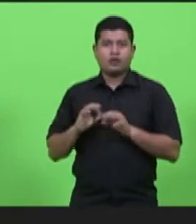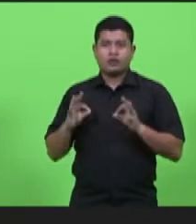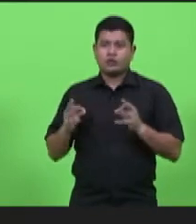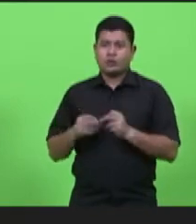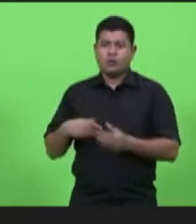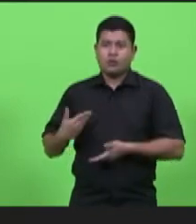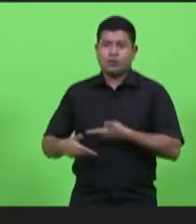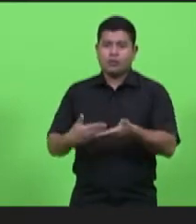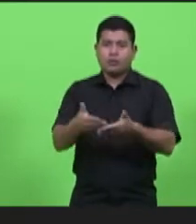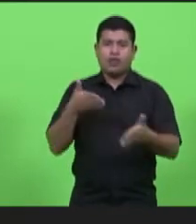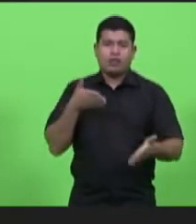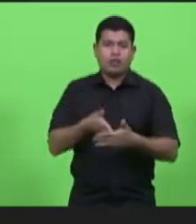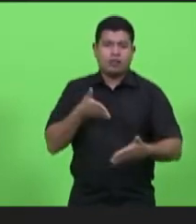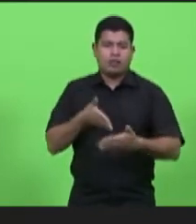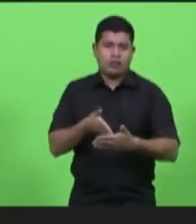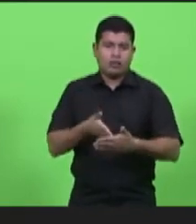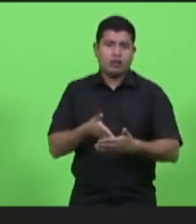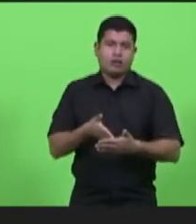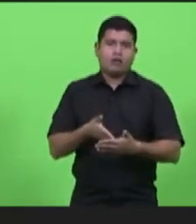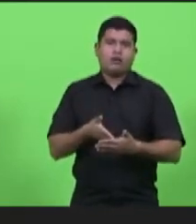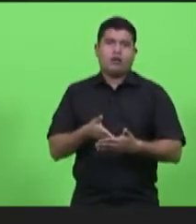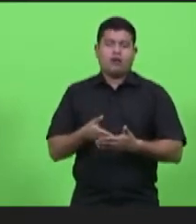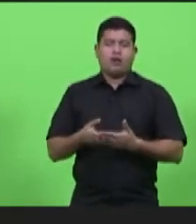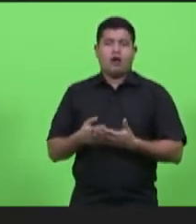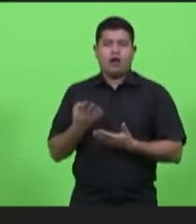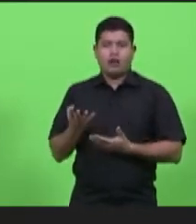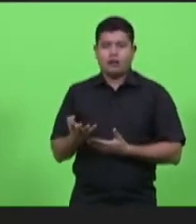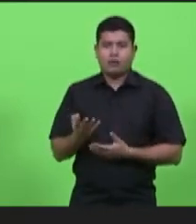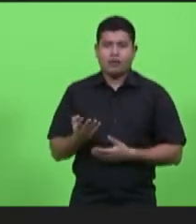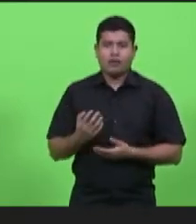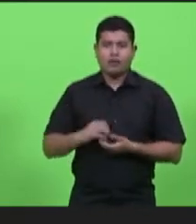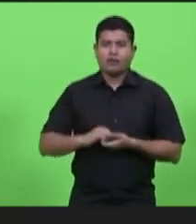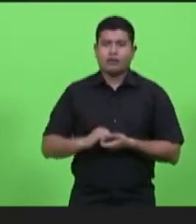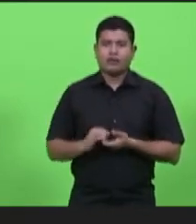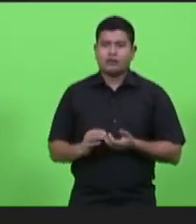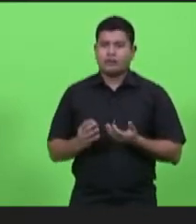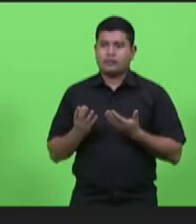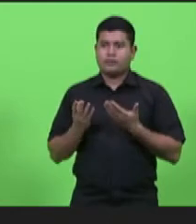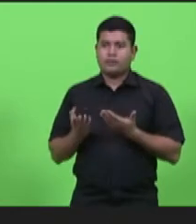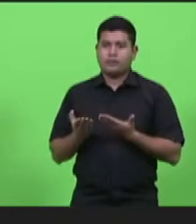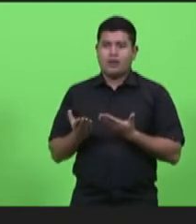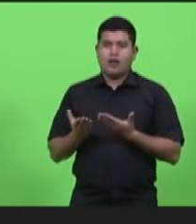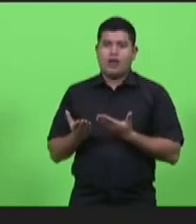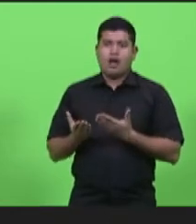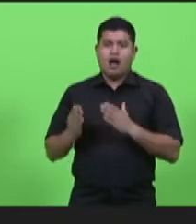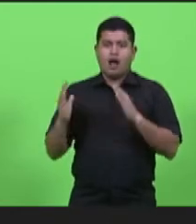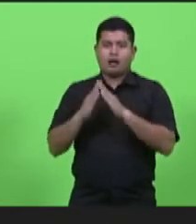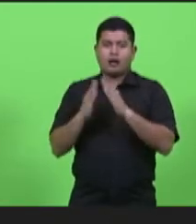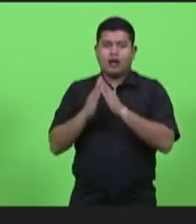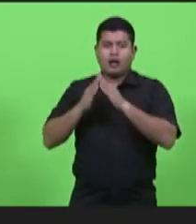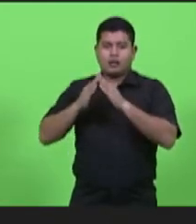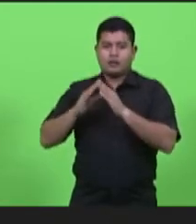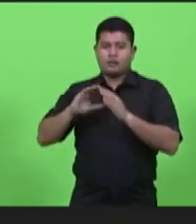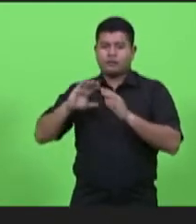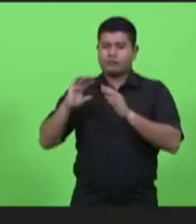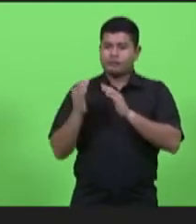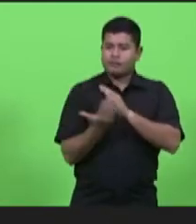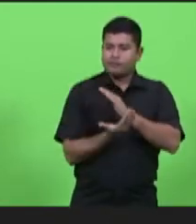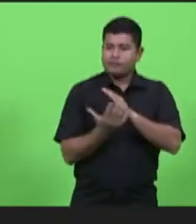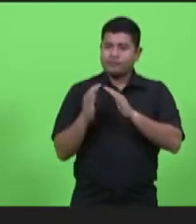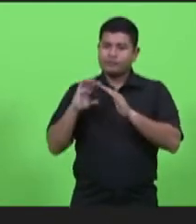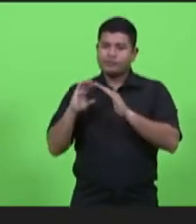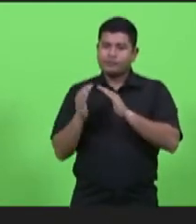de restrição, de quarentena, com o objetivo de reestruturar a máquina